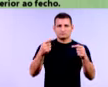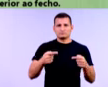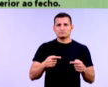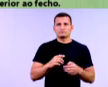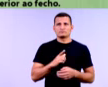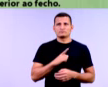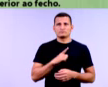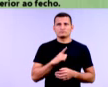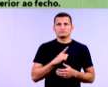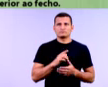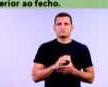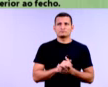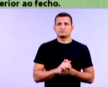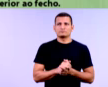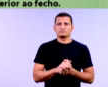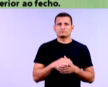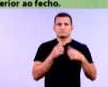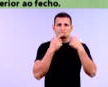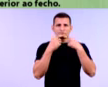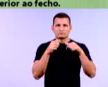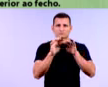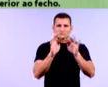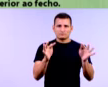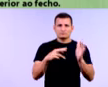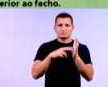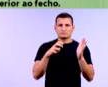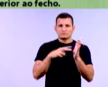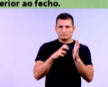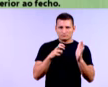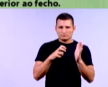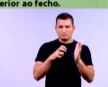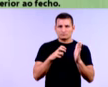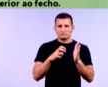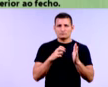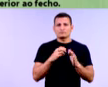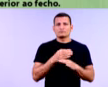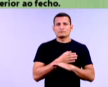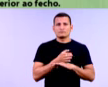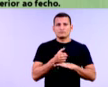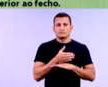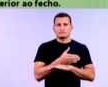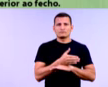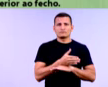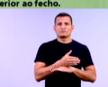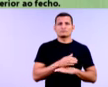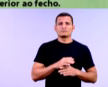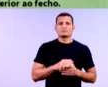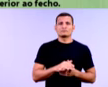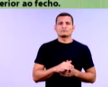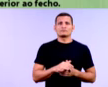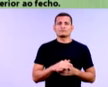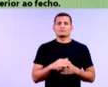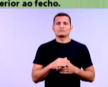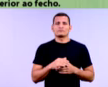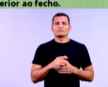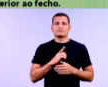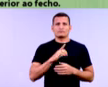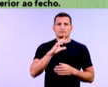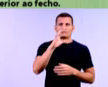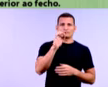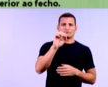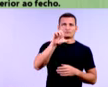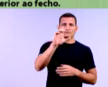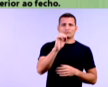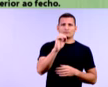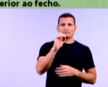o emprego de linguagem simples e vocabulário acessível denota coloquialidade,